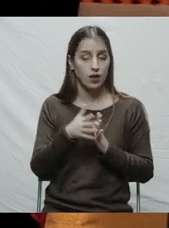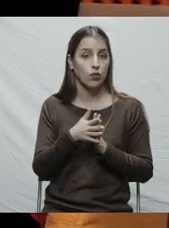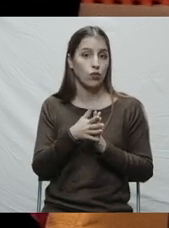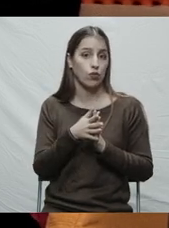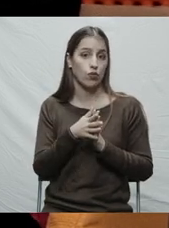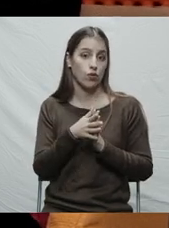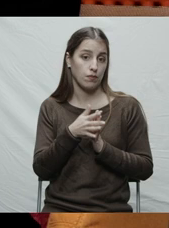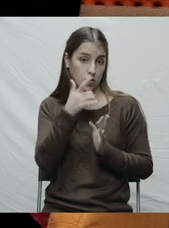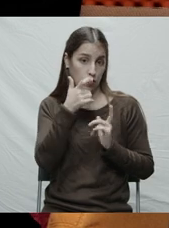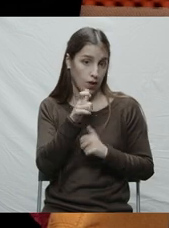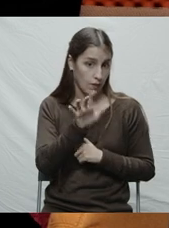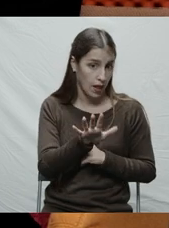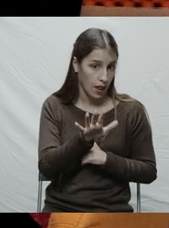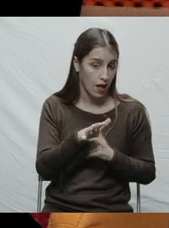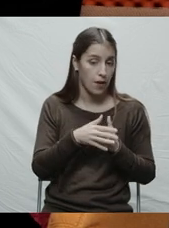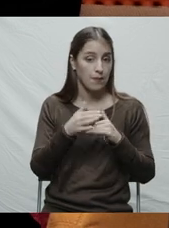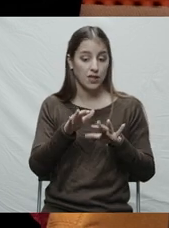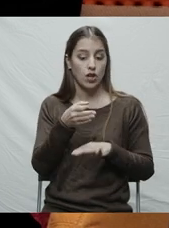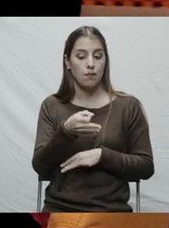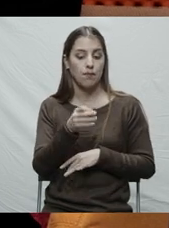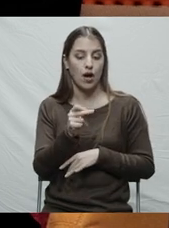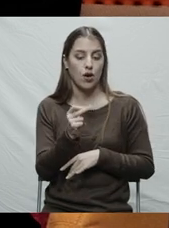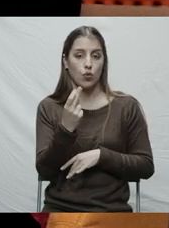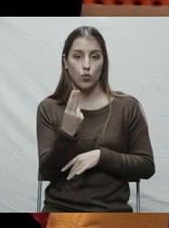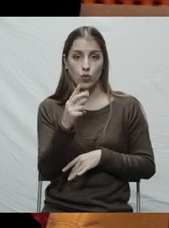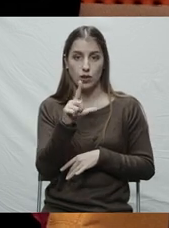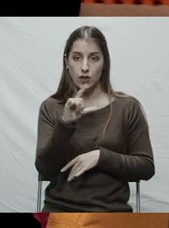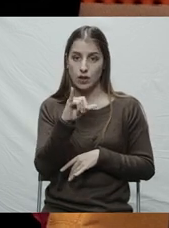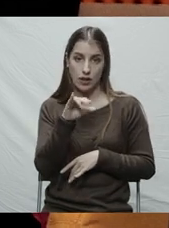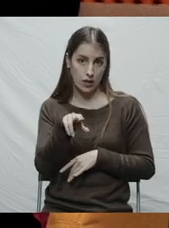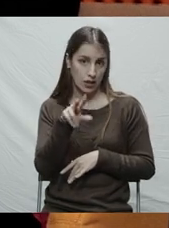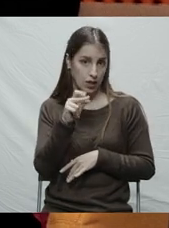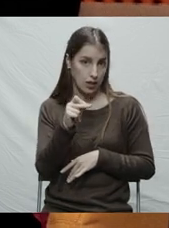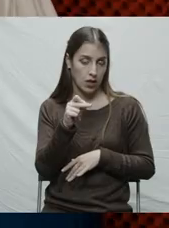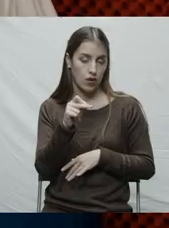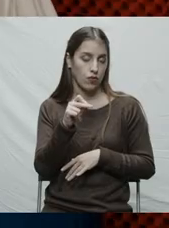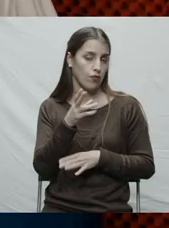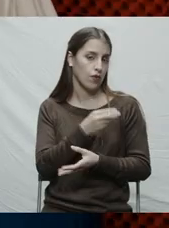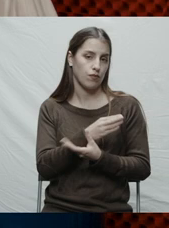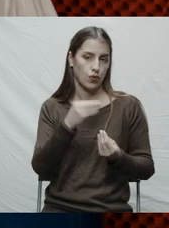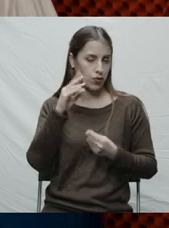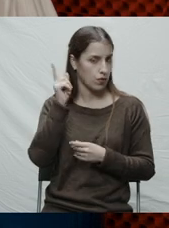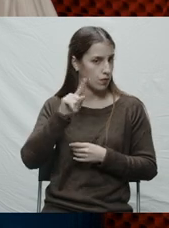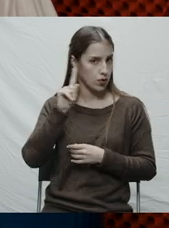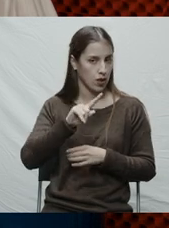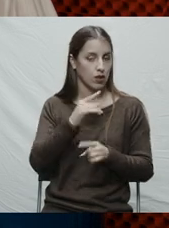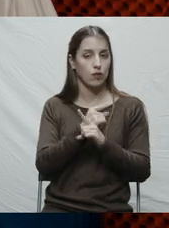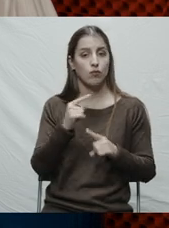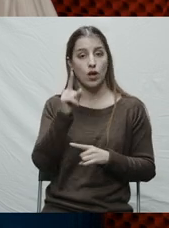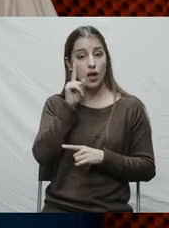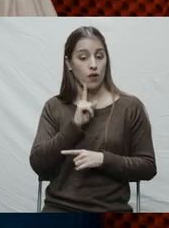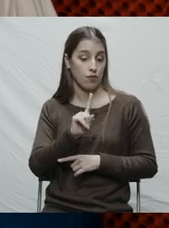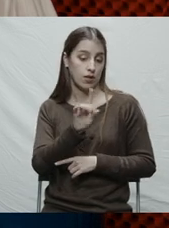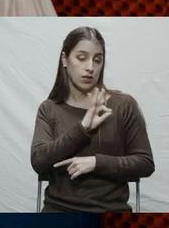que estava lá, mas a Paulina, na SMAI, foi essencial, que era uma senhora russa, que